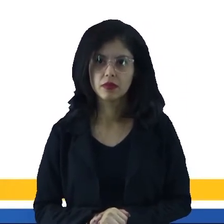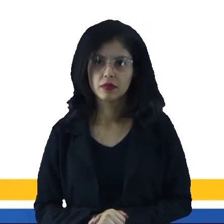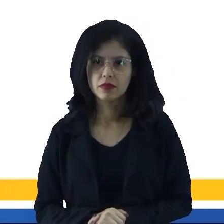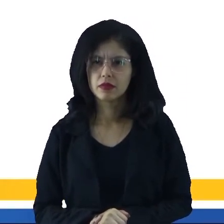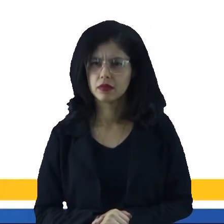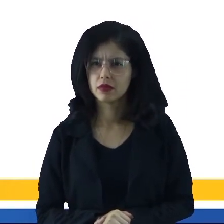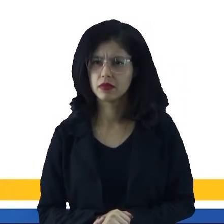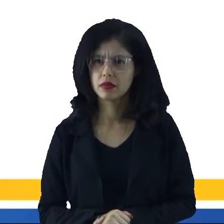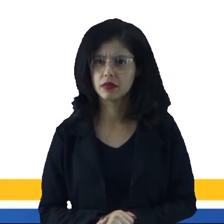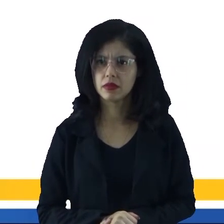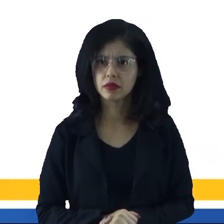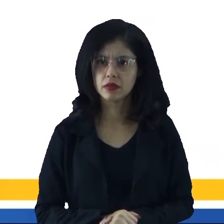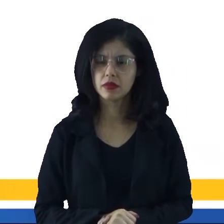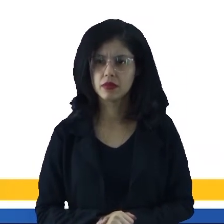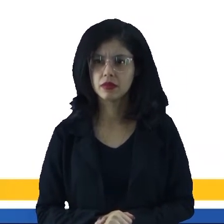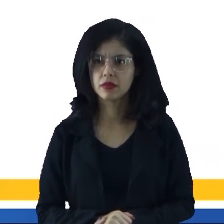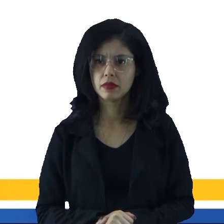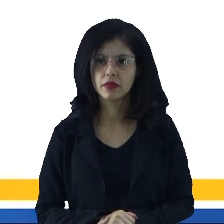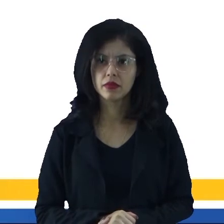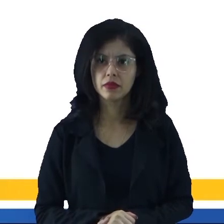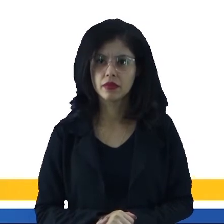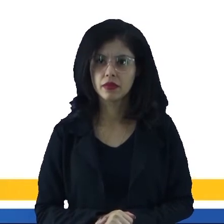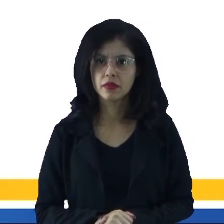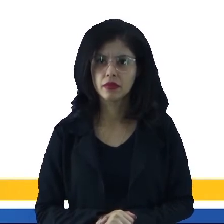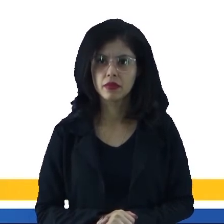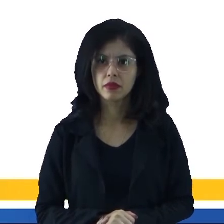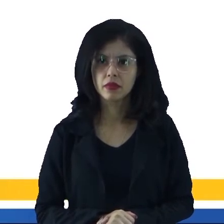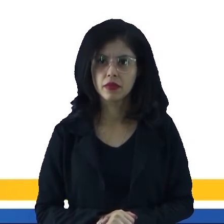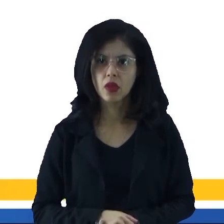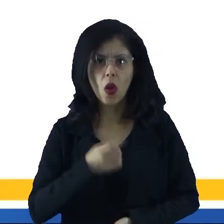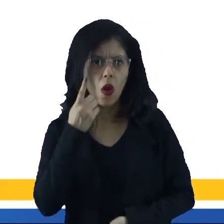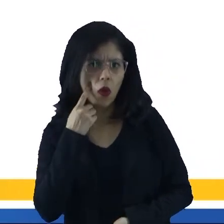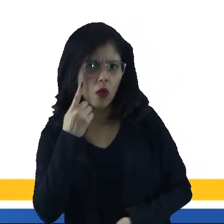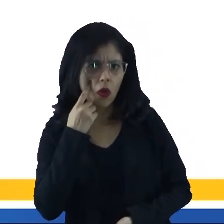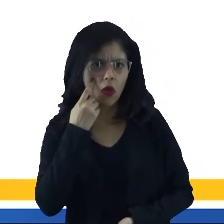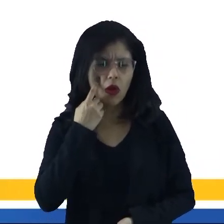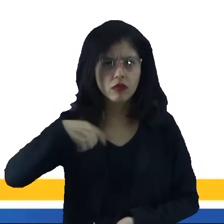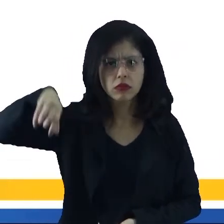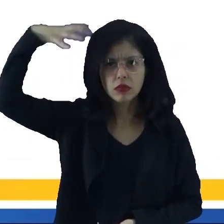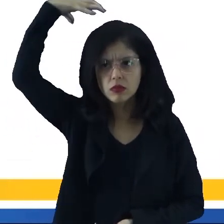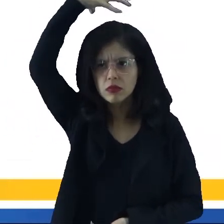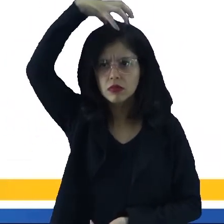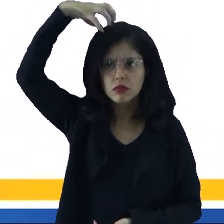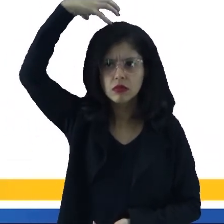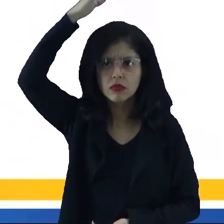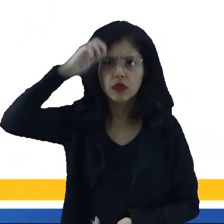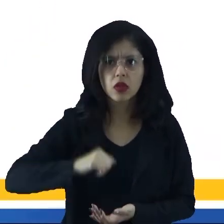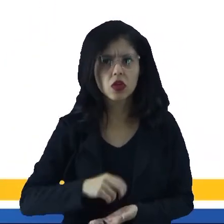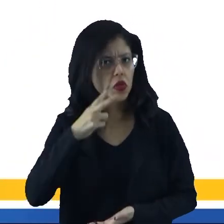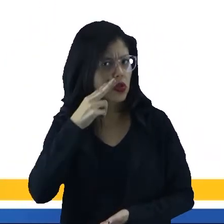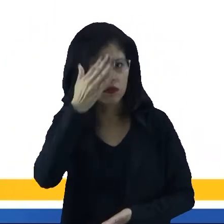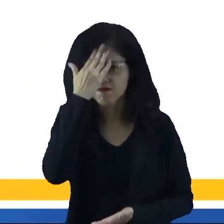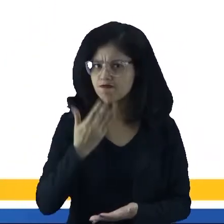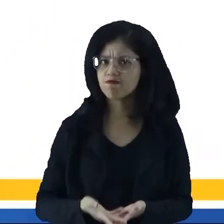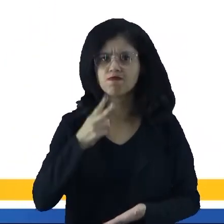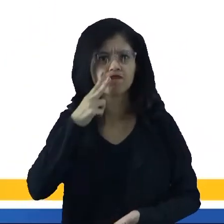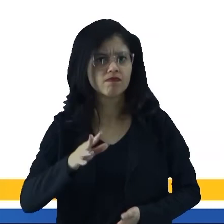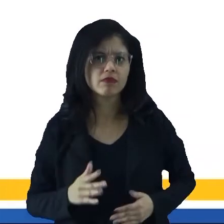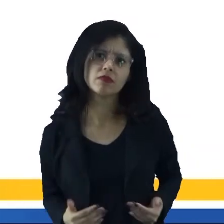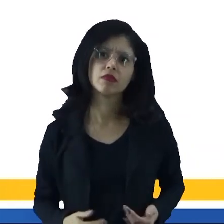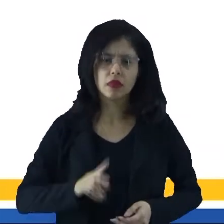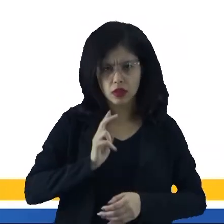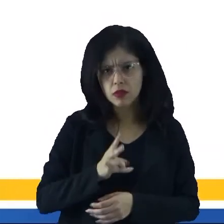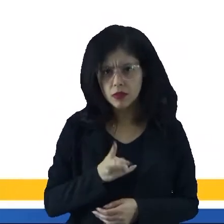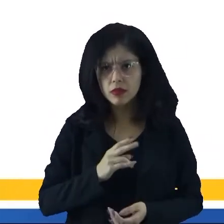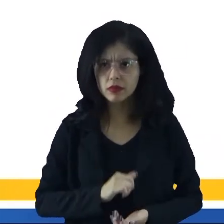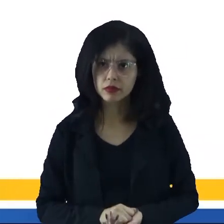Olha só, outra tirinha, tá? Fala, olha Cascão, não acredito no que eu estou vendo. É